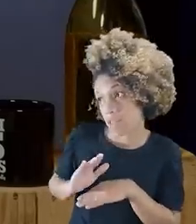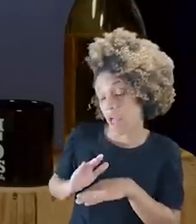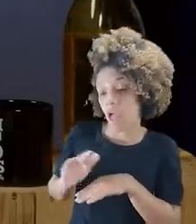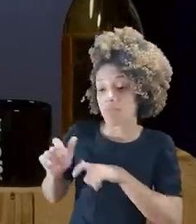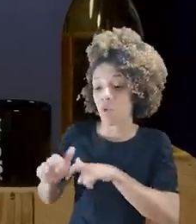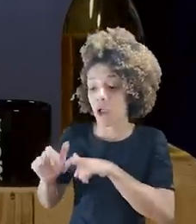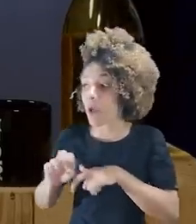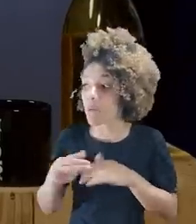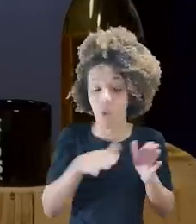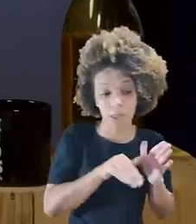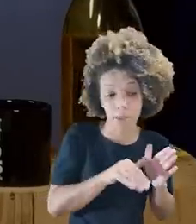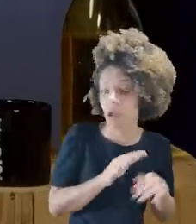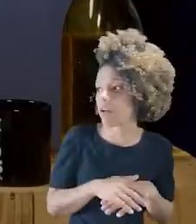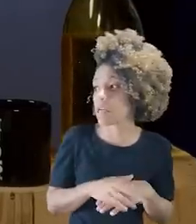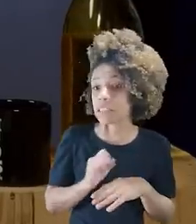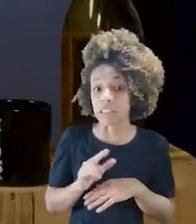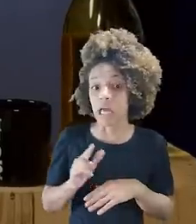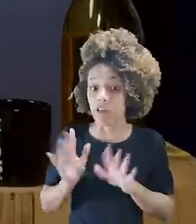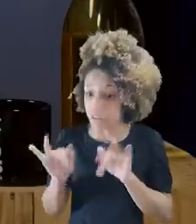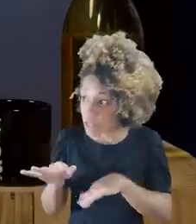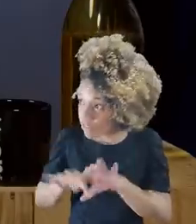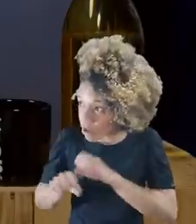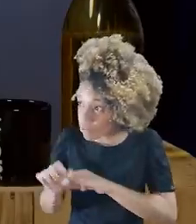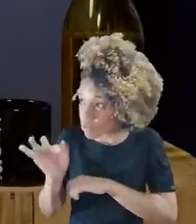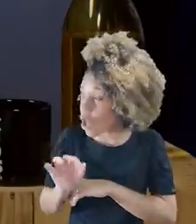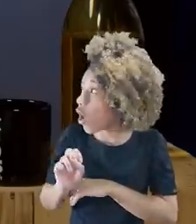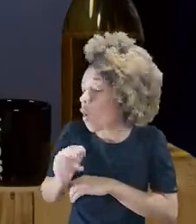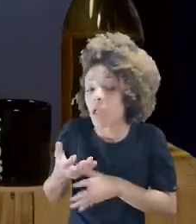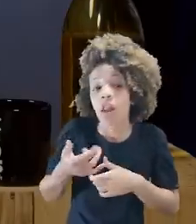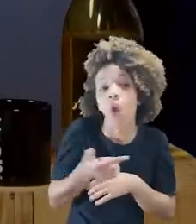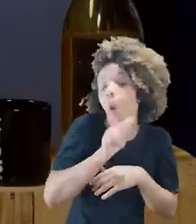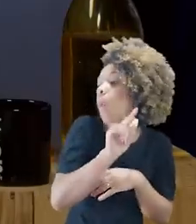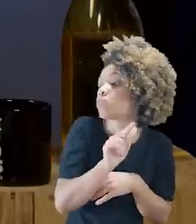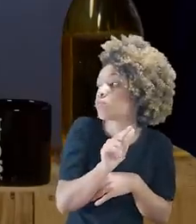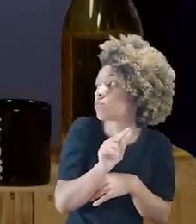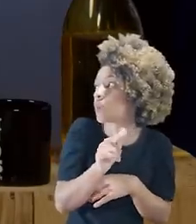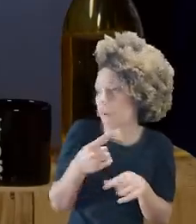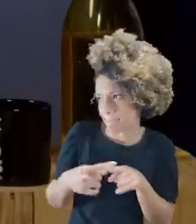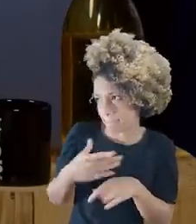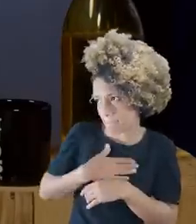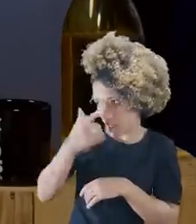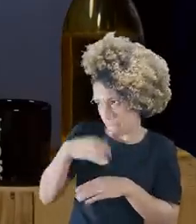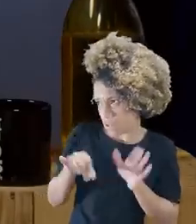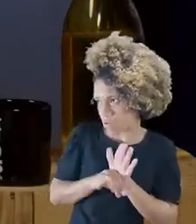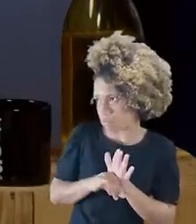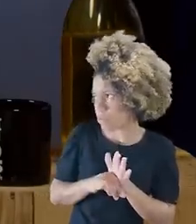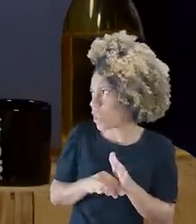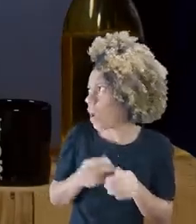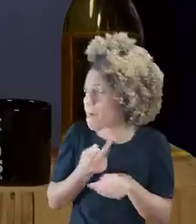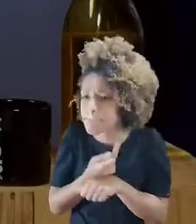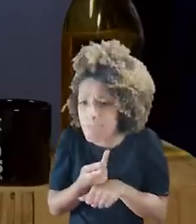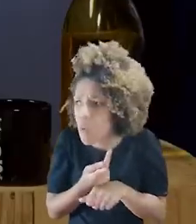campo que realmente se eu ia terminar essa faculdade ou se eu ia fazer outra coisa que como era minha personalidade eu tava trás de